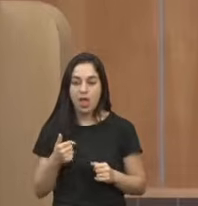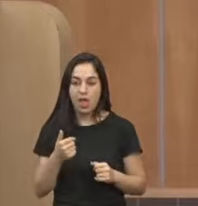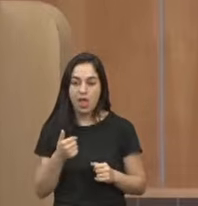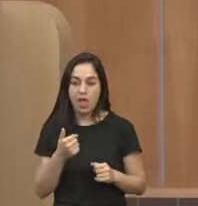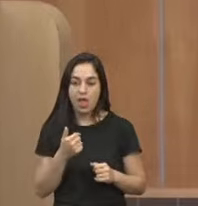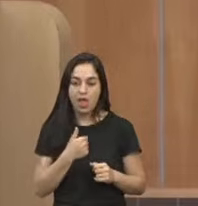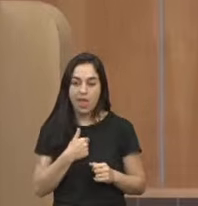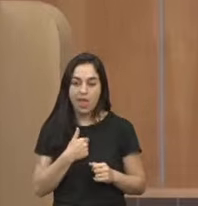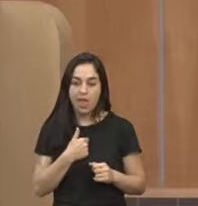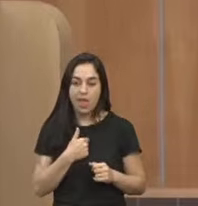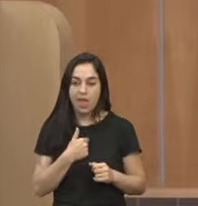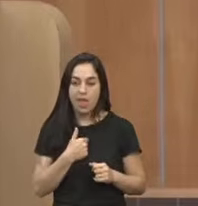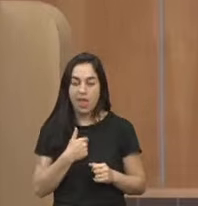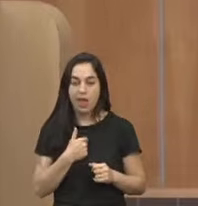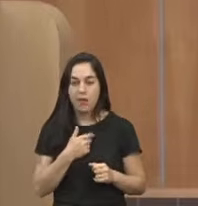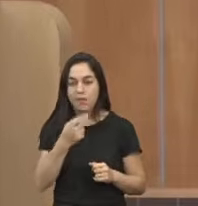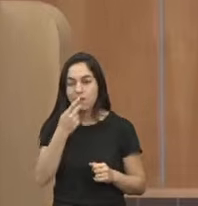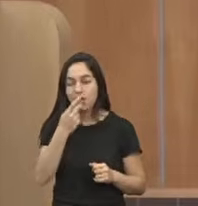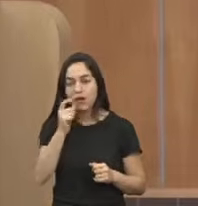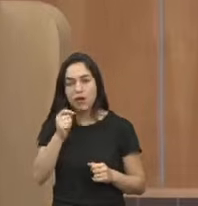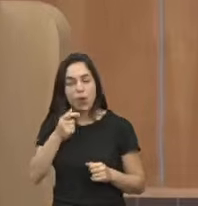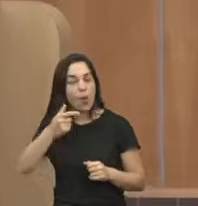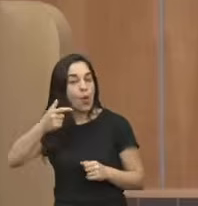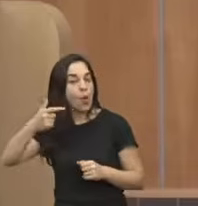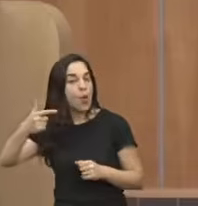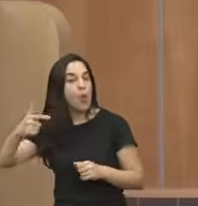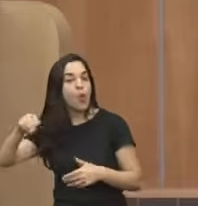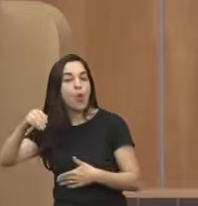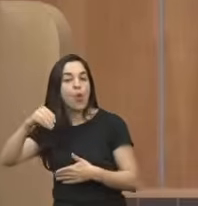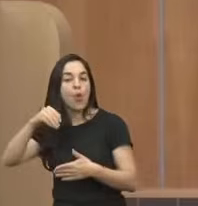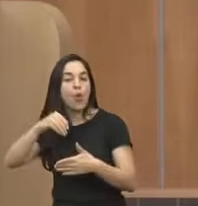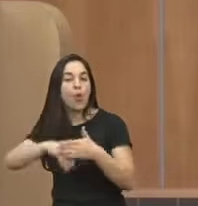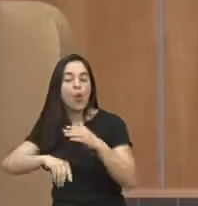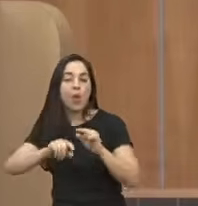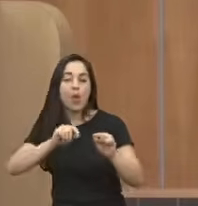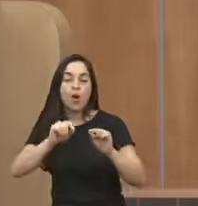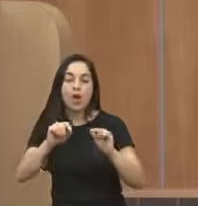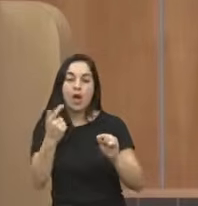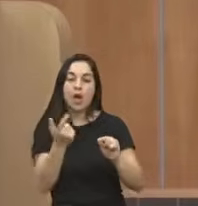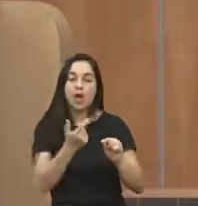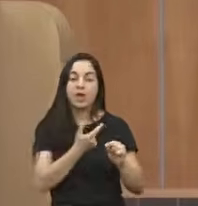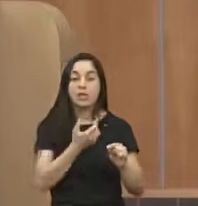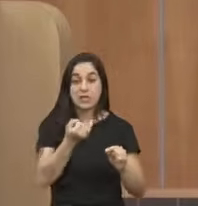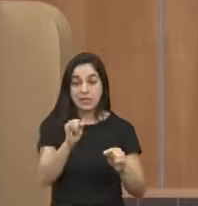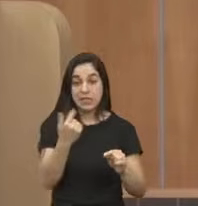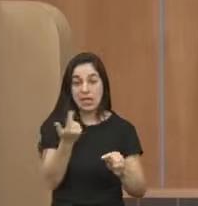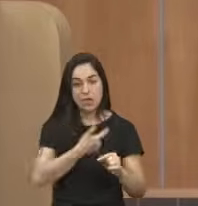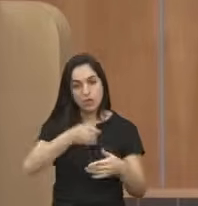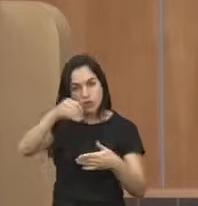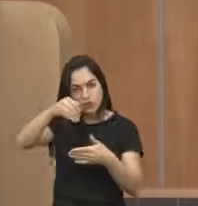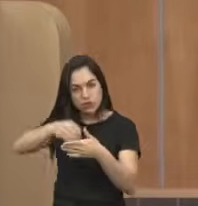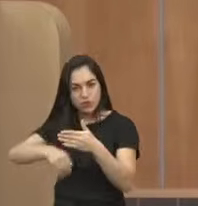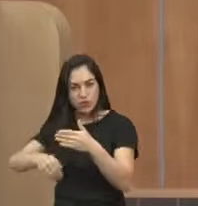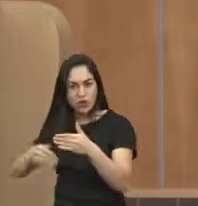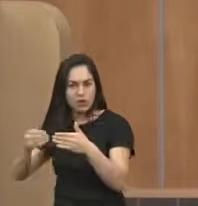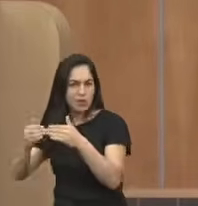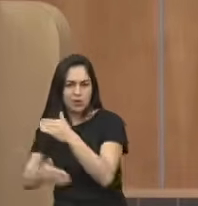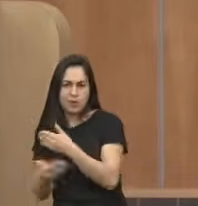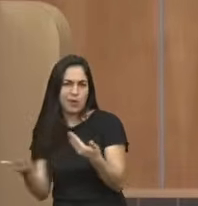e aqui me reporto às outras votações, que votando o contrário hoje eu tenho algum problema com o corretor de